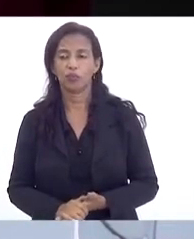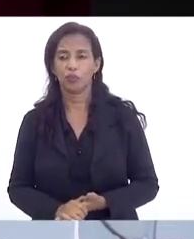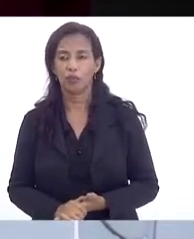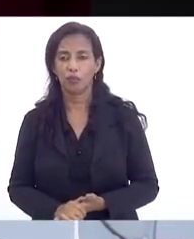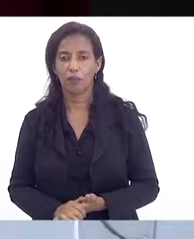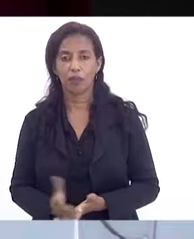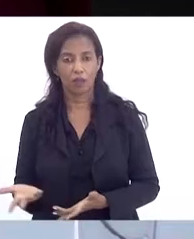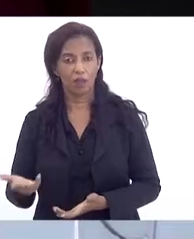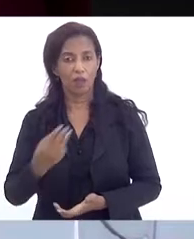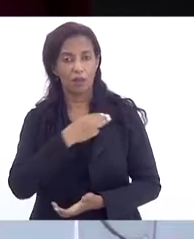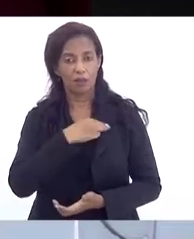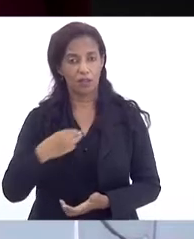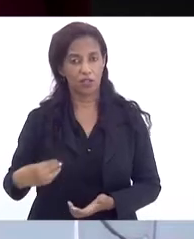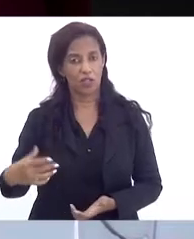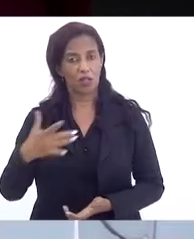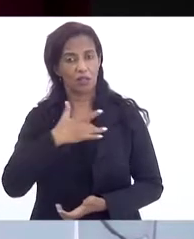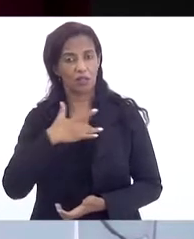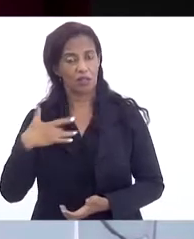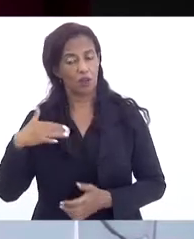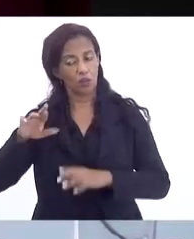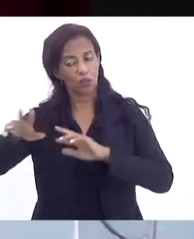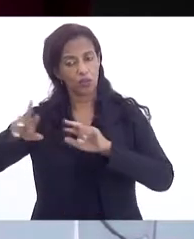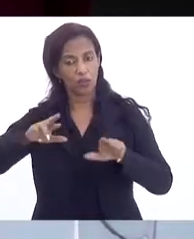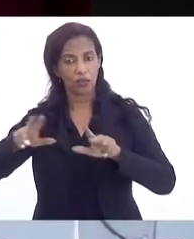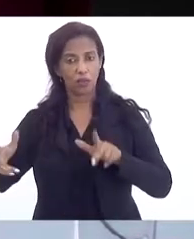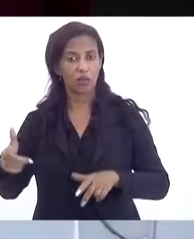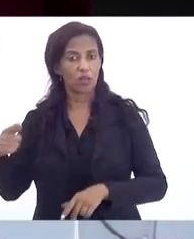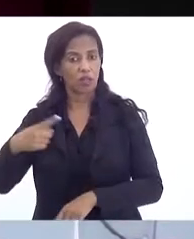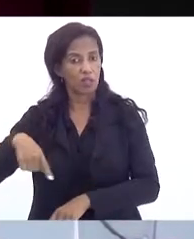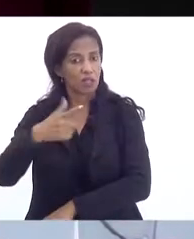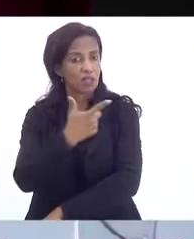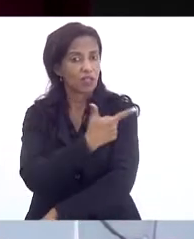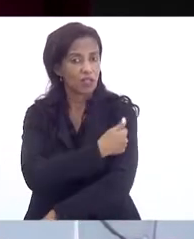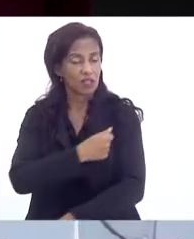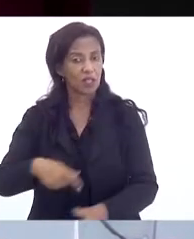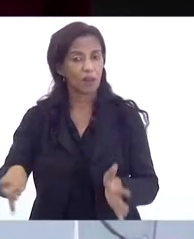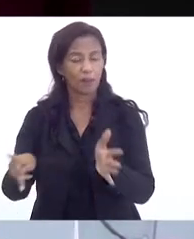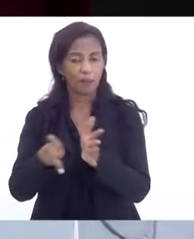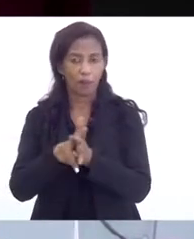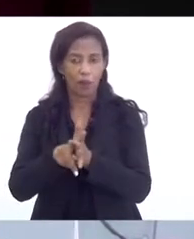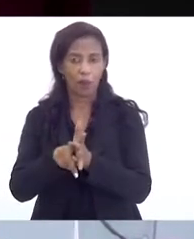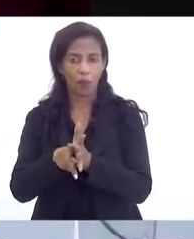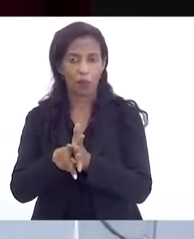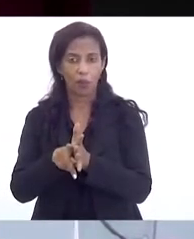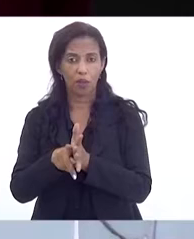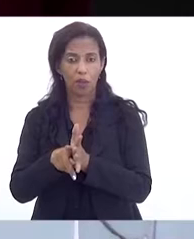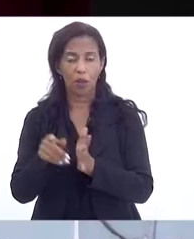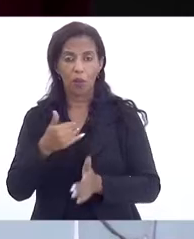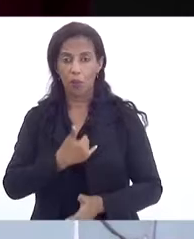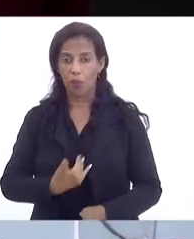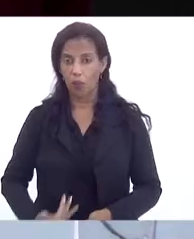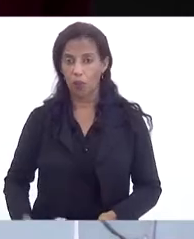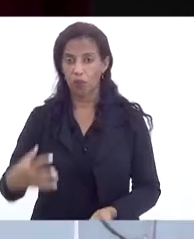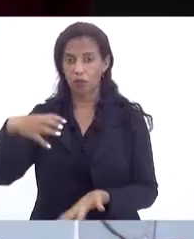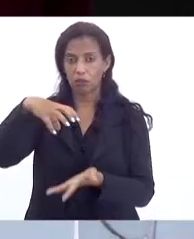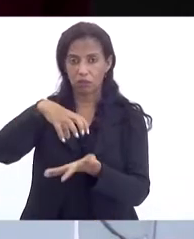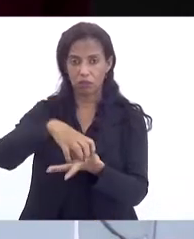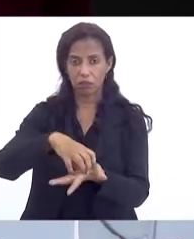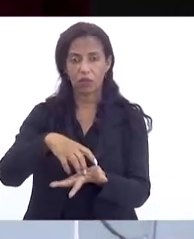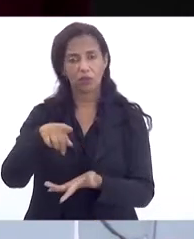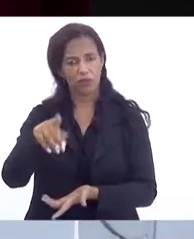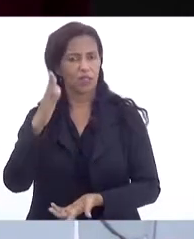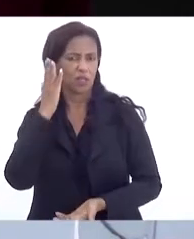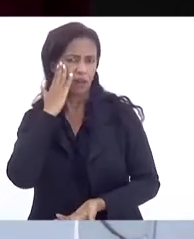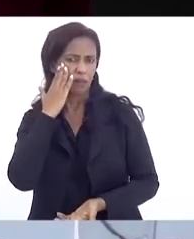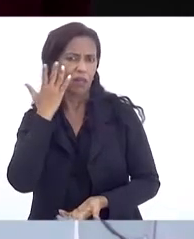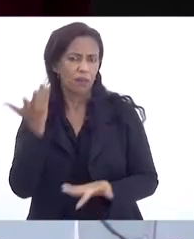Essa emenda melhora. E essas vacinas, em geral, são feitas em entidades públicas. Claro que você também